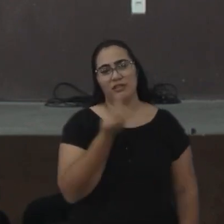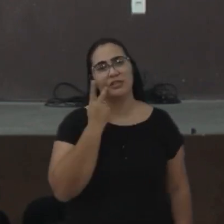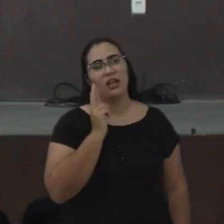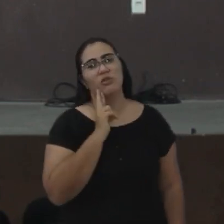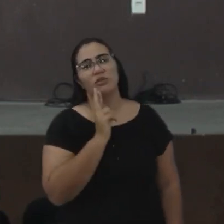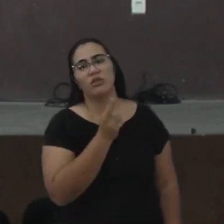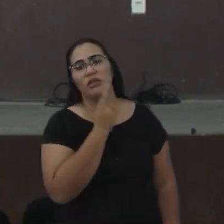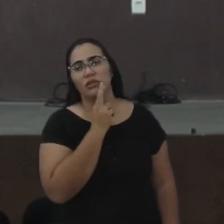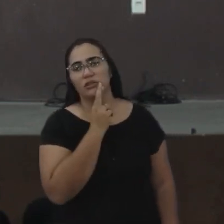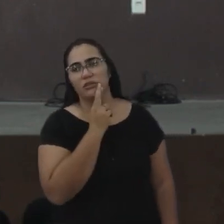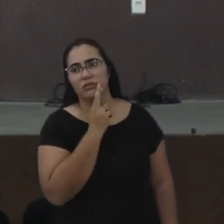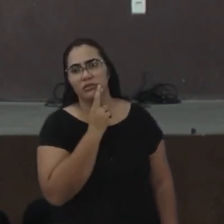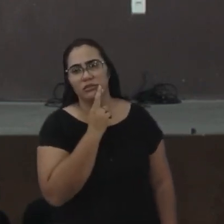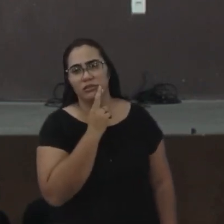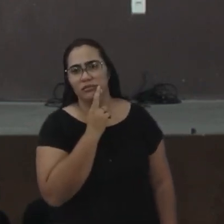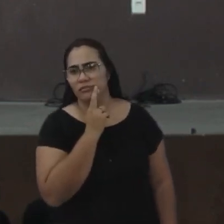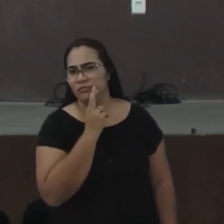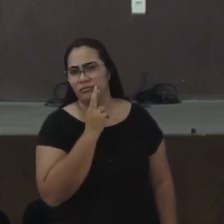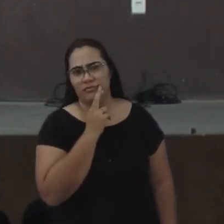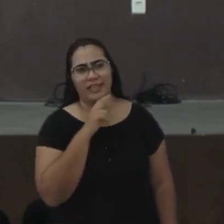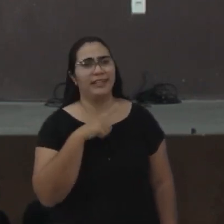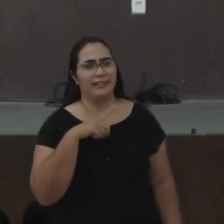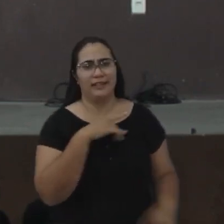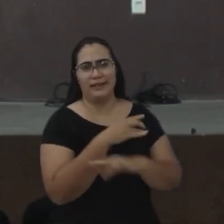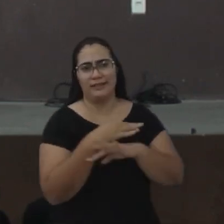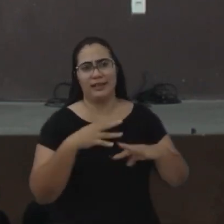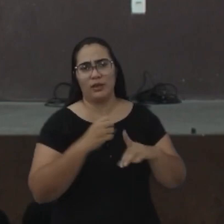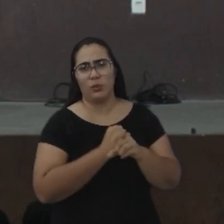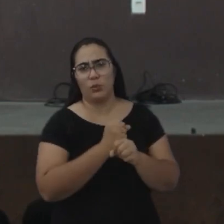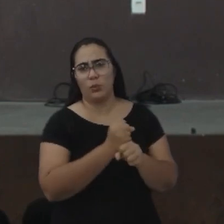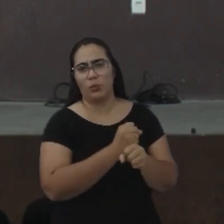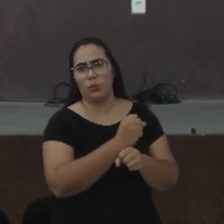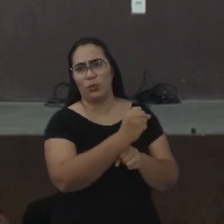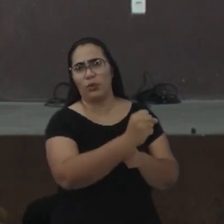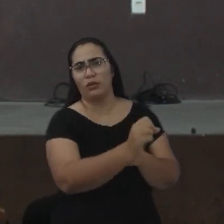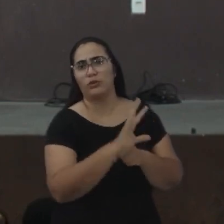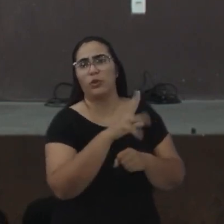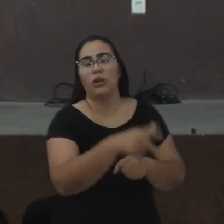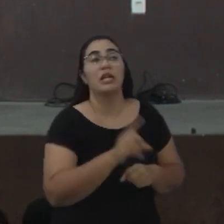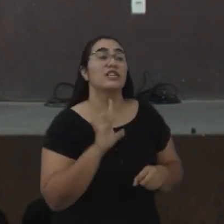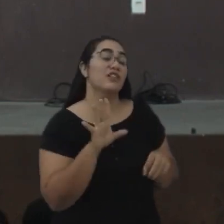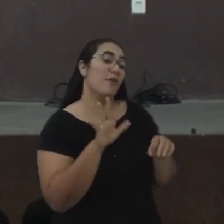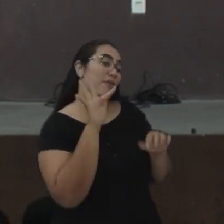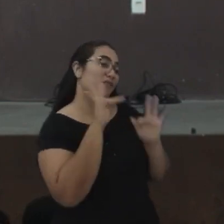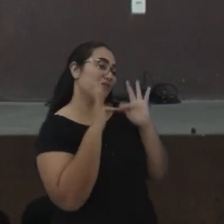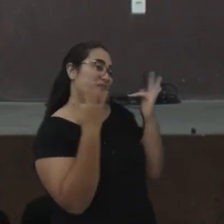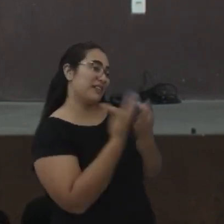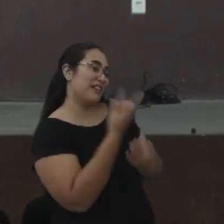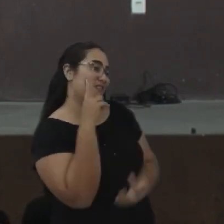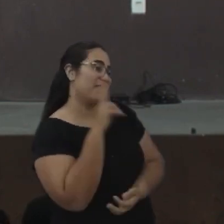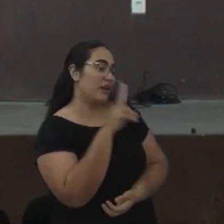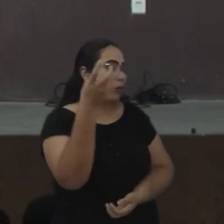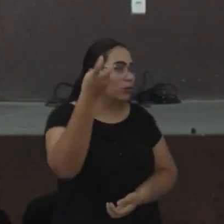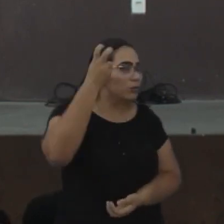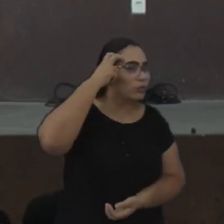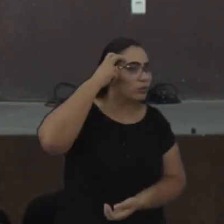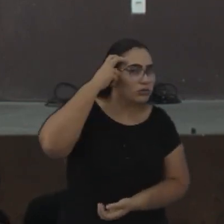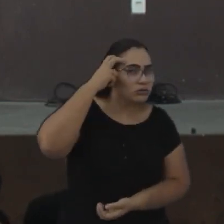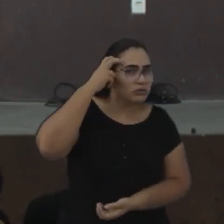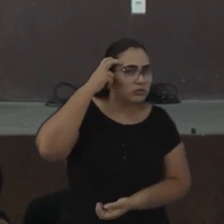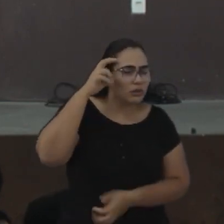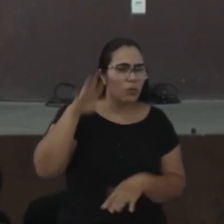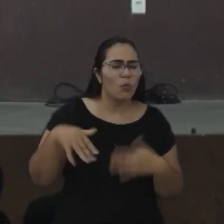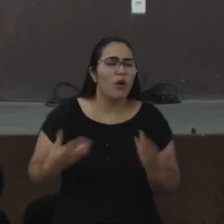o ano todinho, que tem restaurante na cidade, o ano inteiro. Não é só para levar a família para ver a cultura. Que cultura você quer que seus filhos